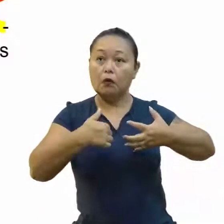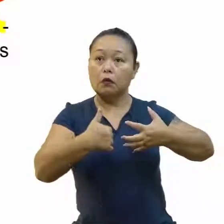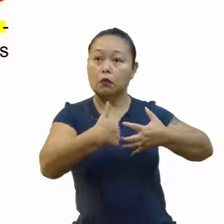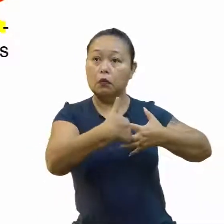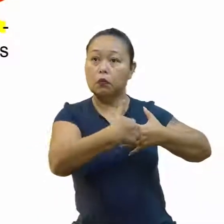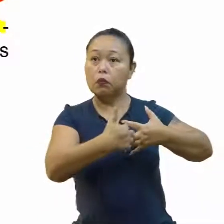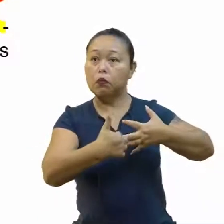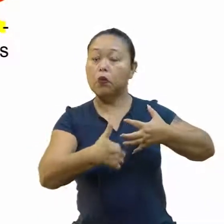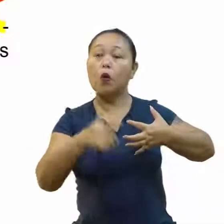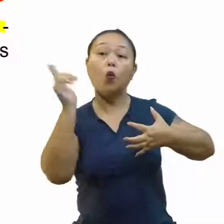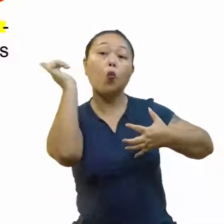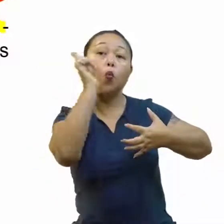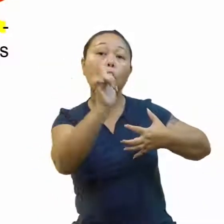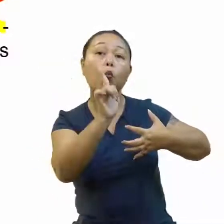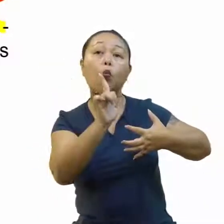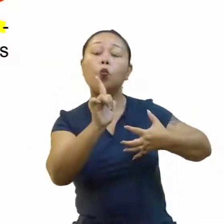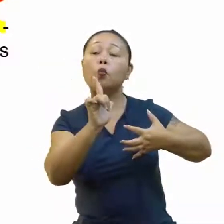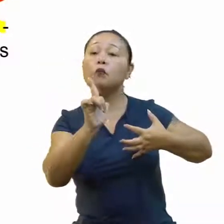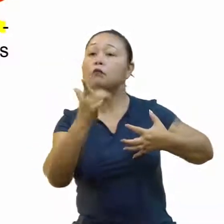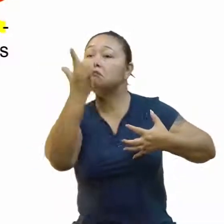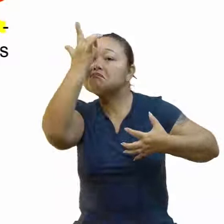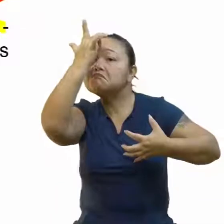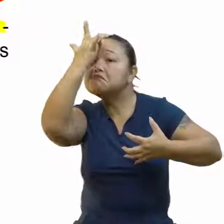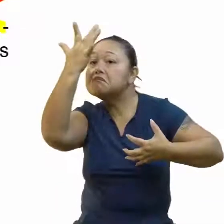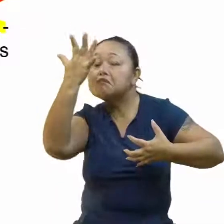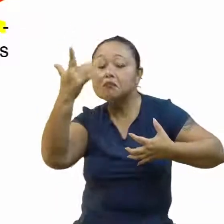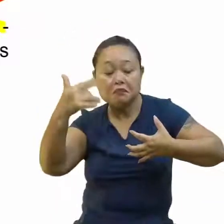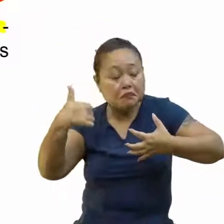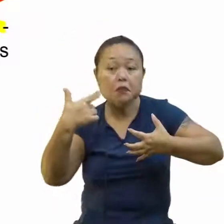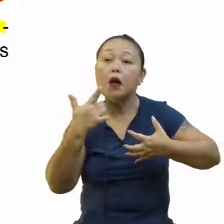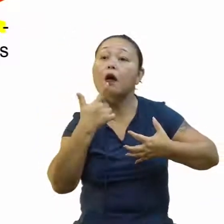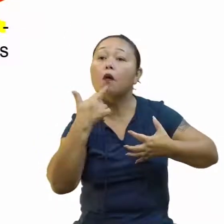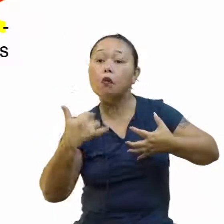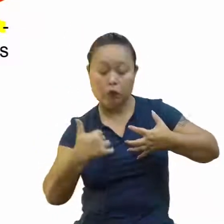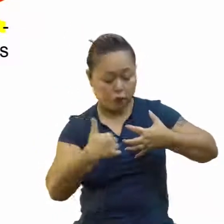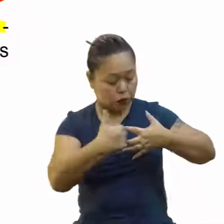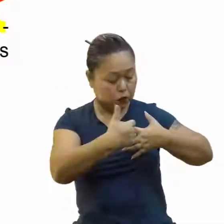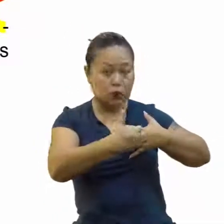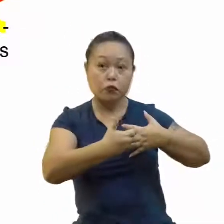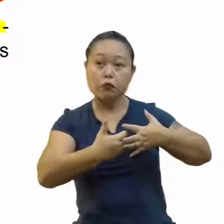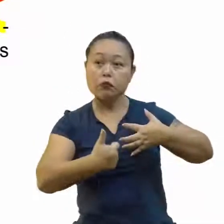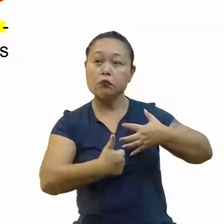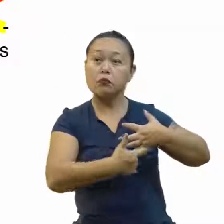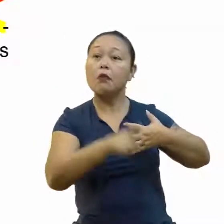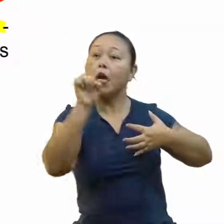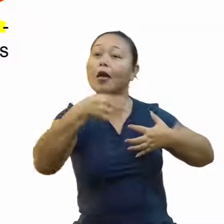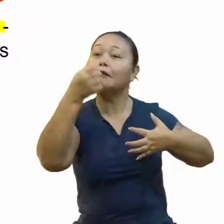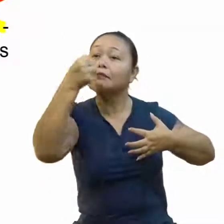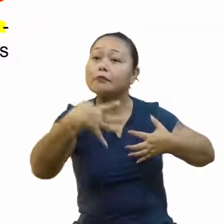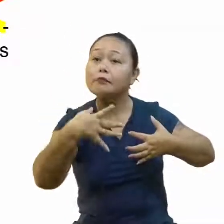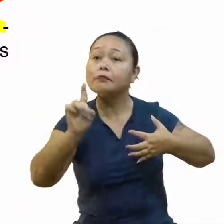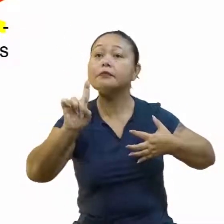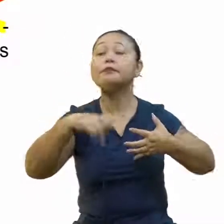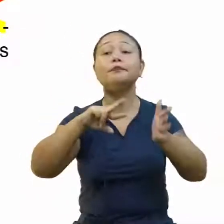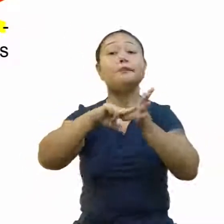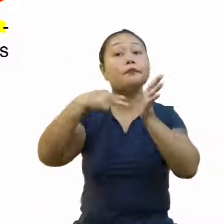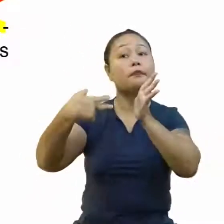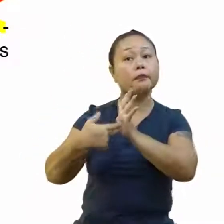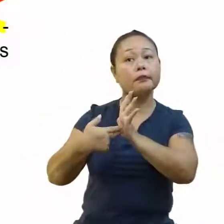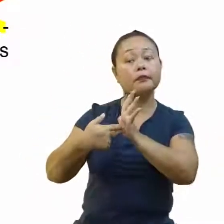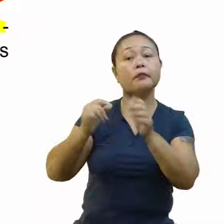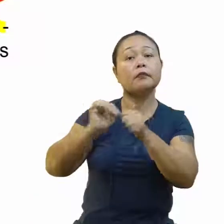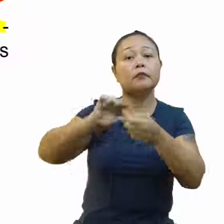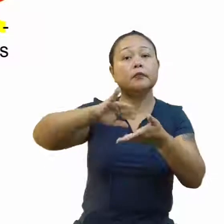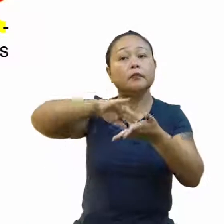eu consigo ter uma maior passagem de fluxo sanguíneo nas artérias. Isso é muito bom. Significa que eu eliminei lá